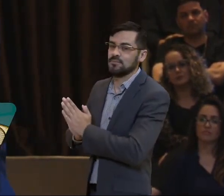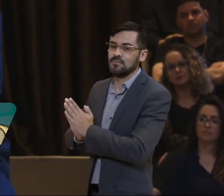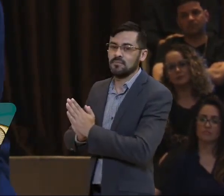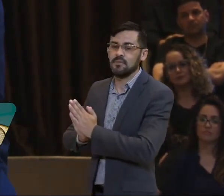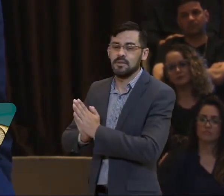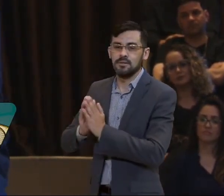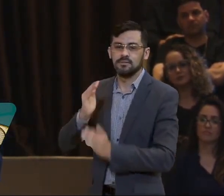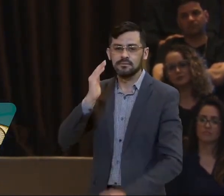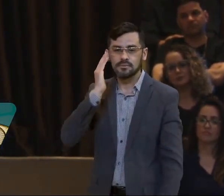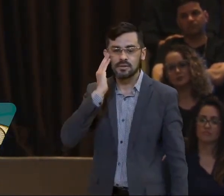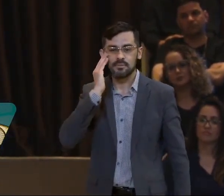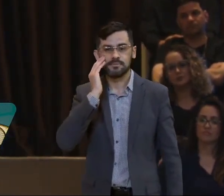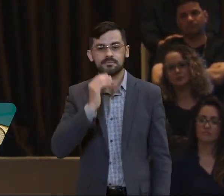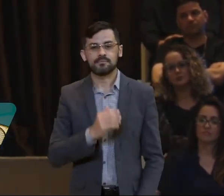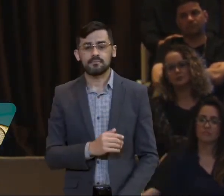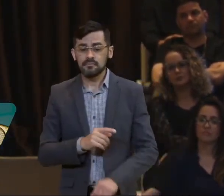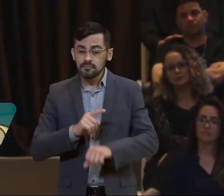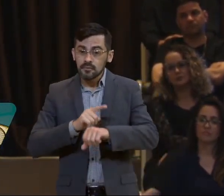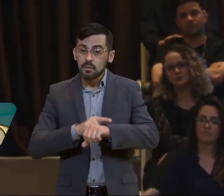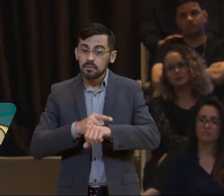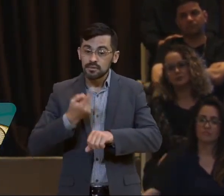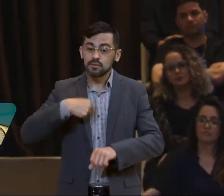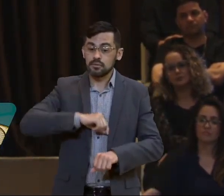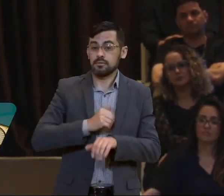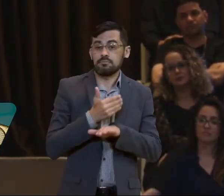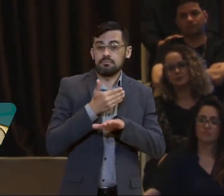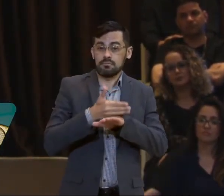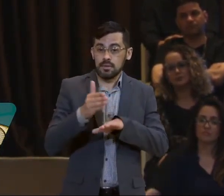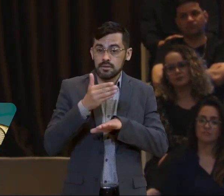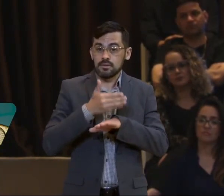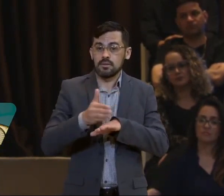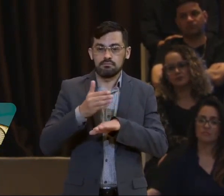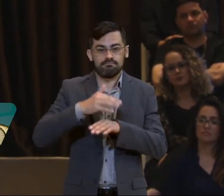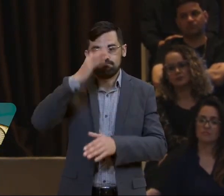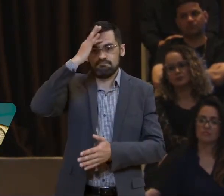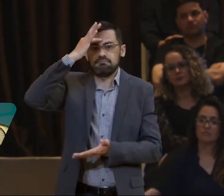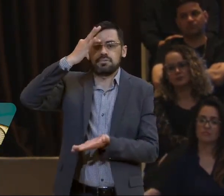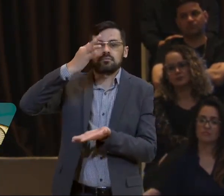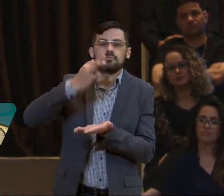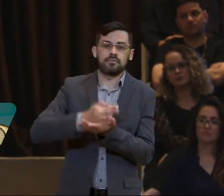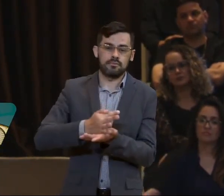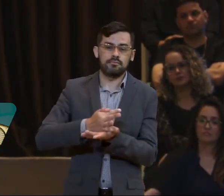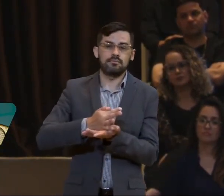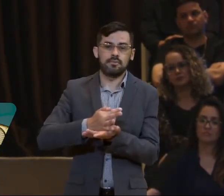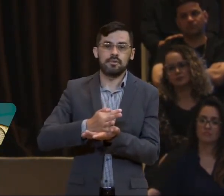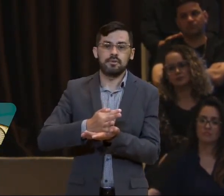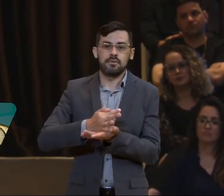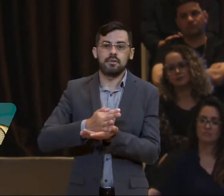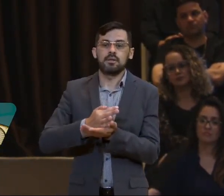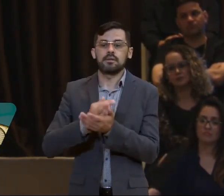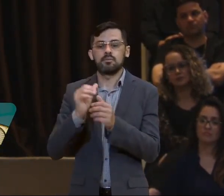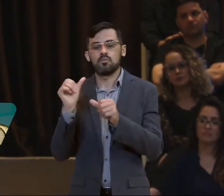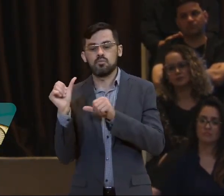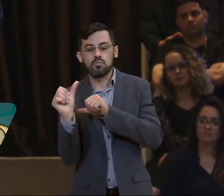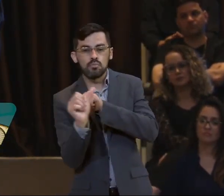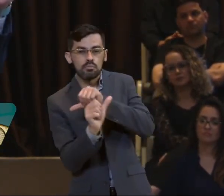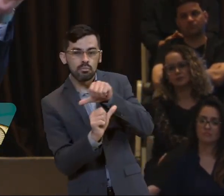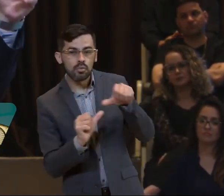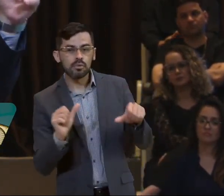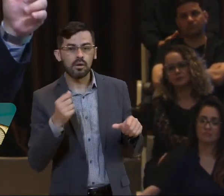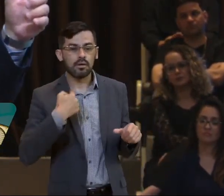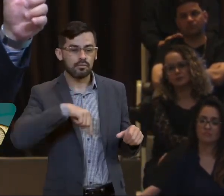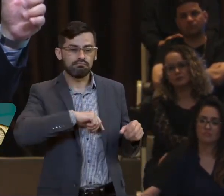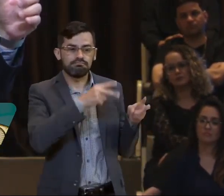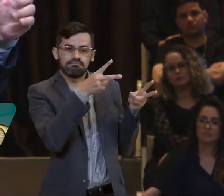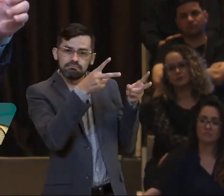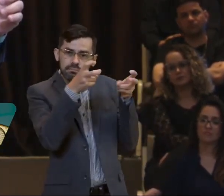E sabe, quando a gente vive esse tipo de fé, ela muda a nossa percepção